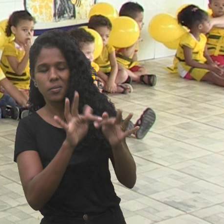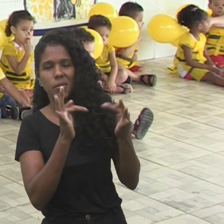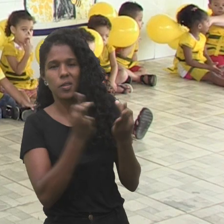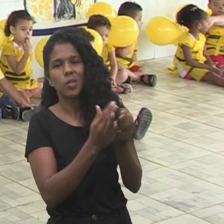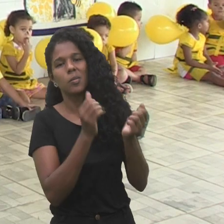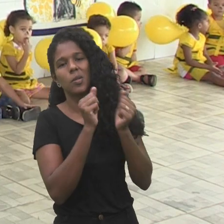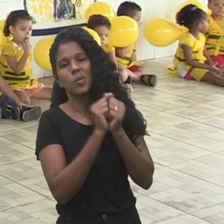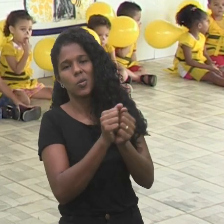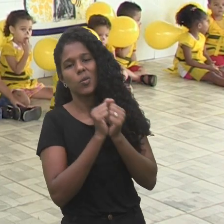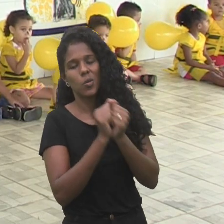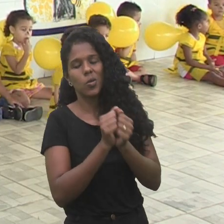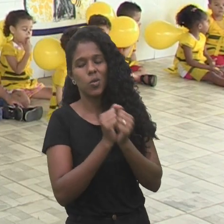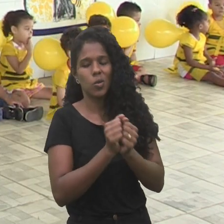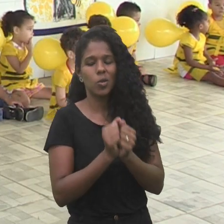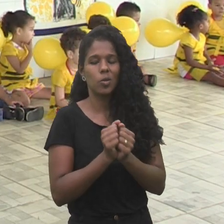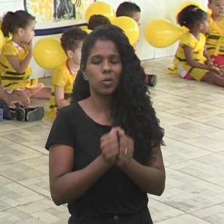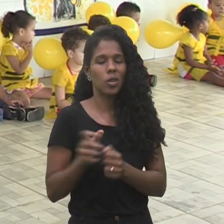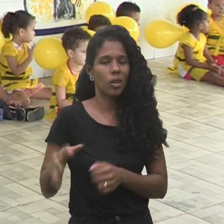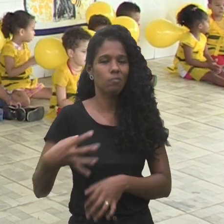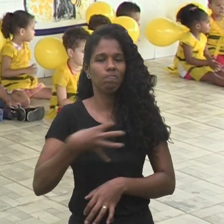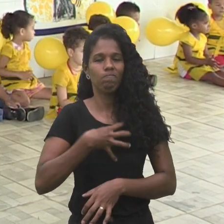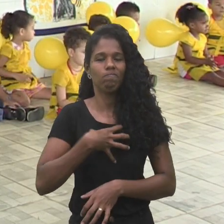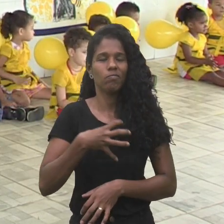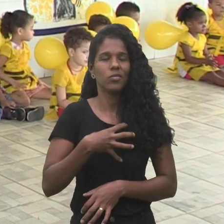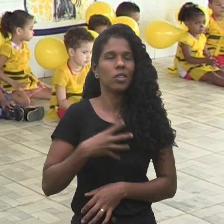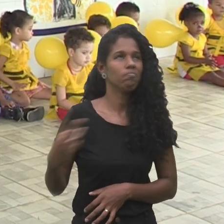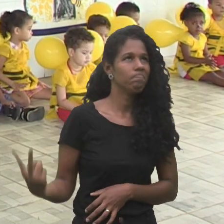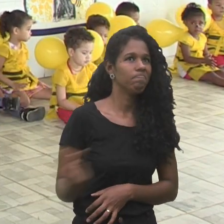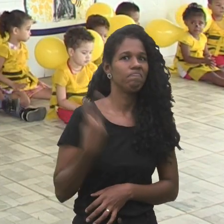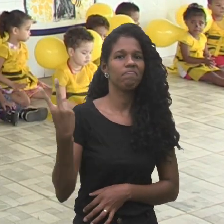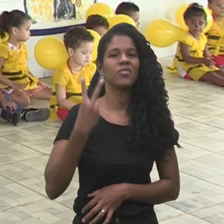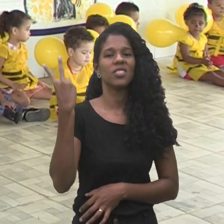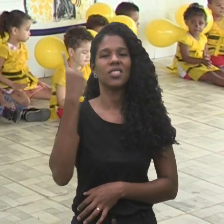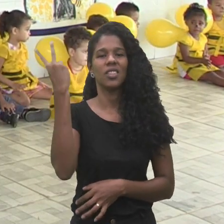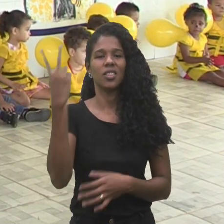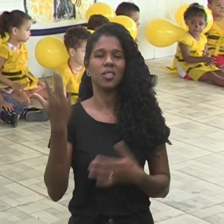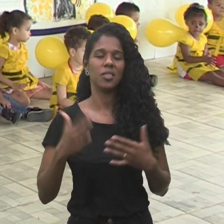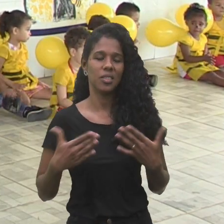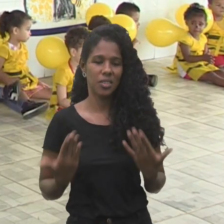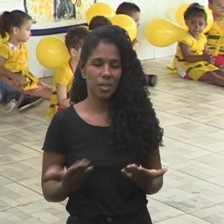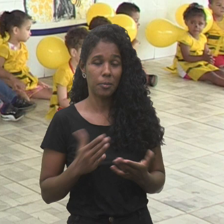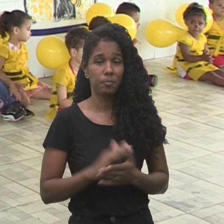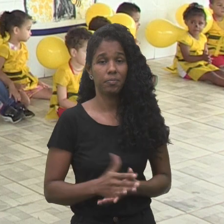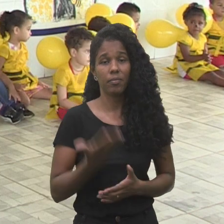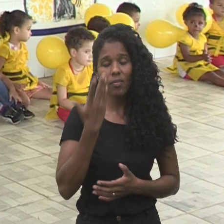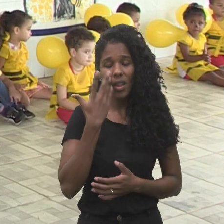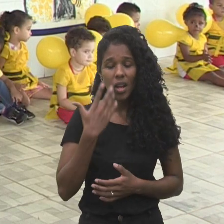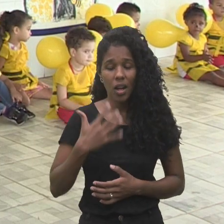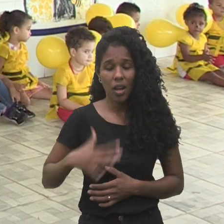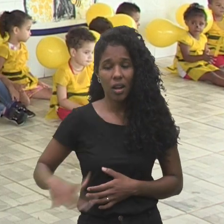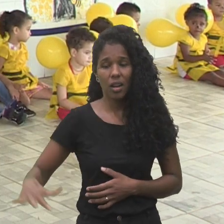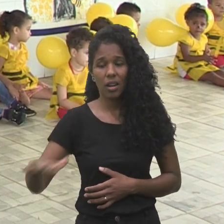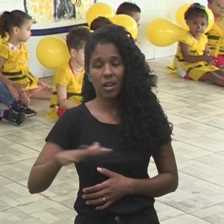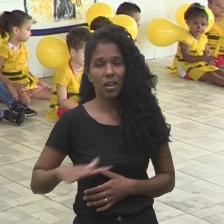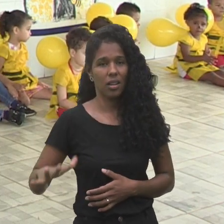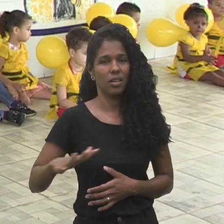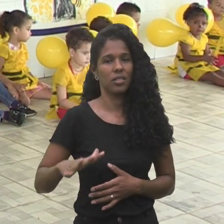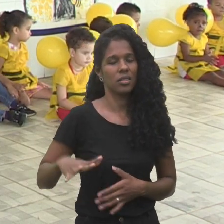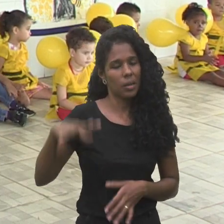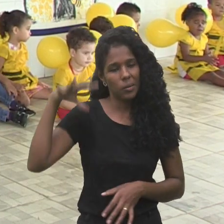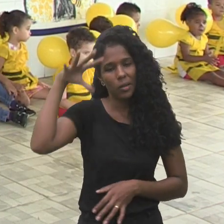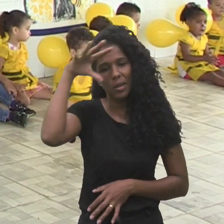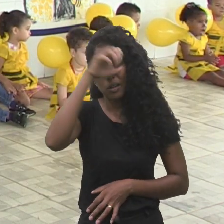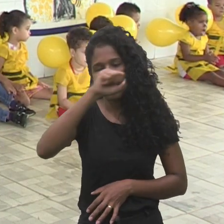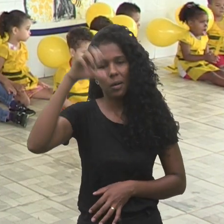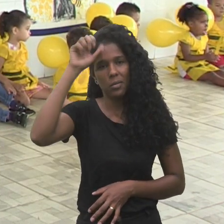estarem, valorizem sempre. O mínimo que às vezes a gente acha que a criança fez é o máximo. Sempre